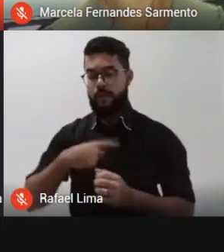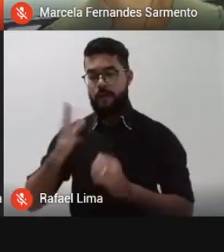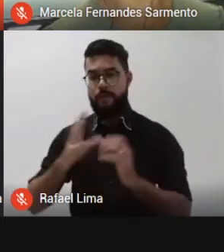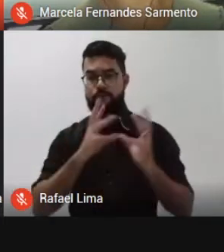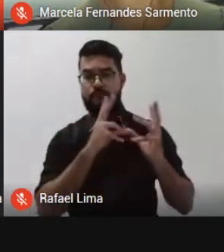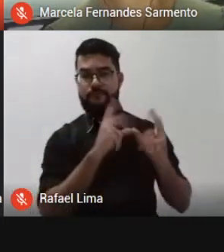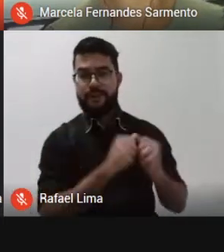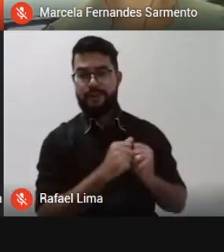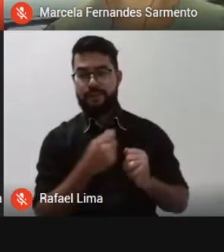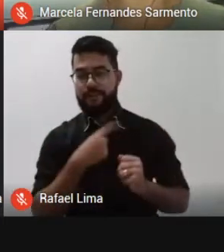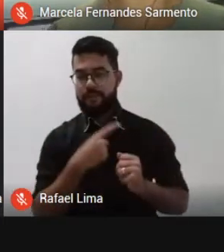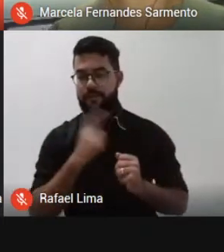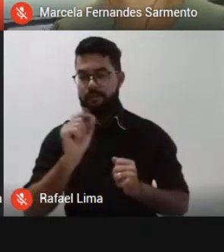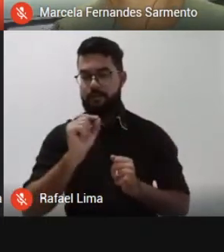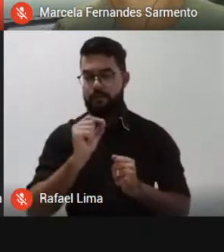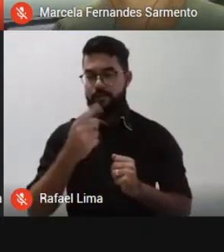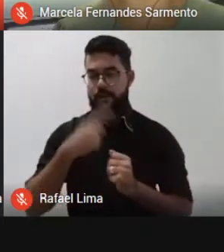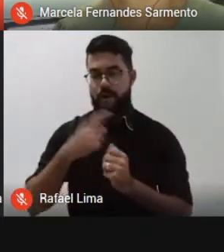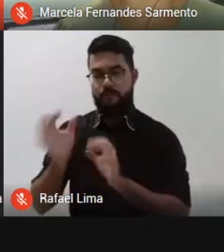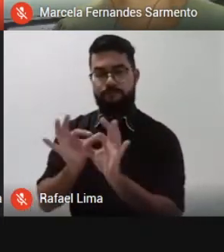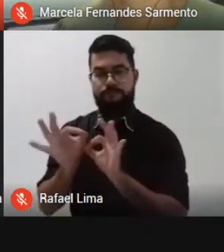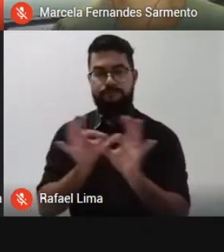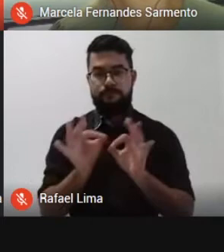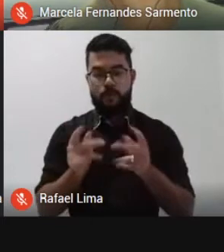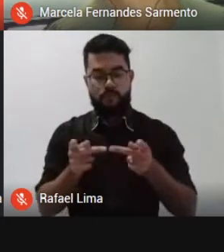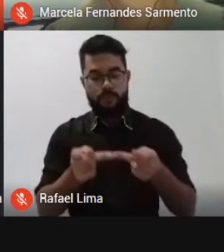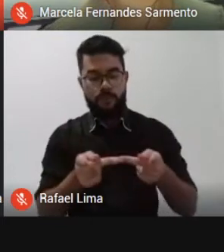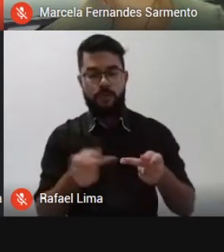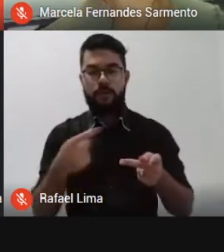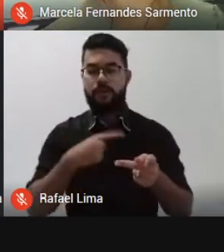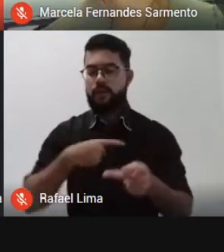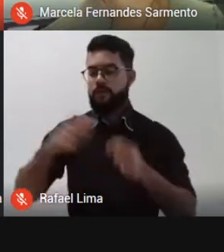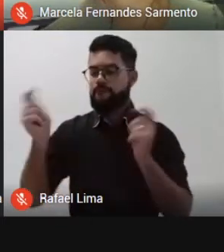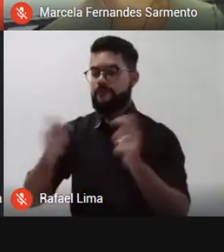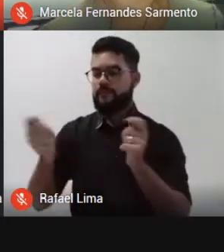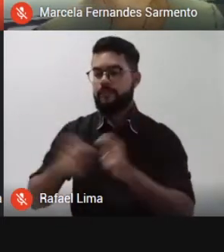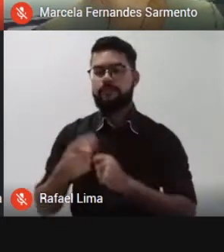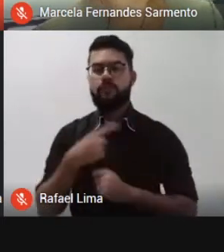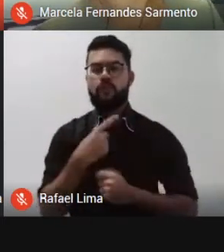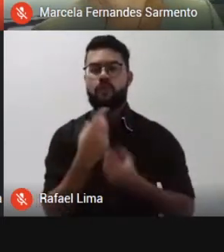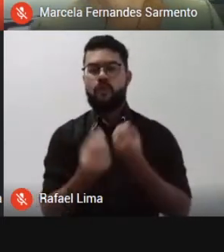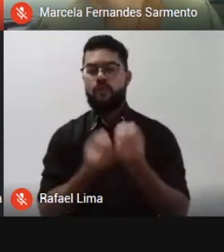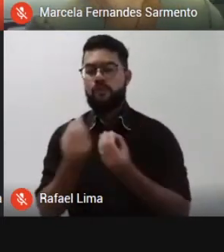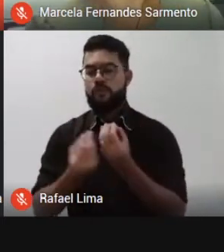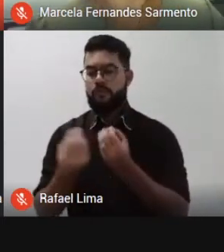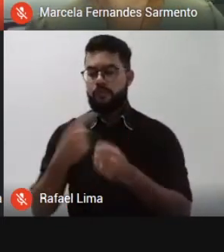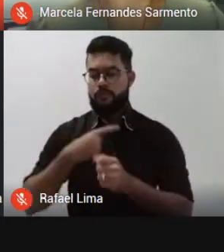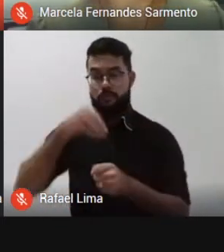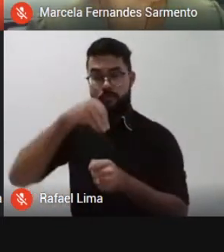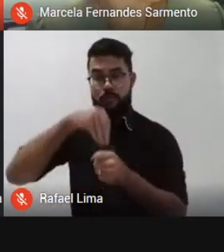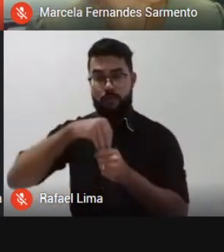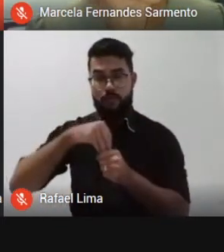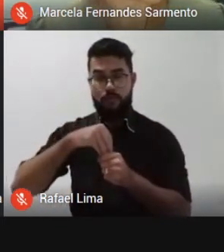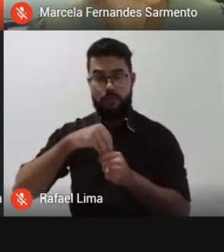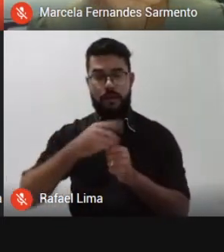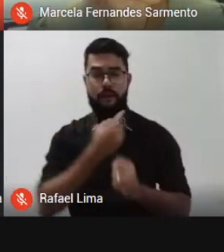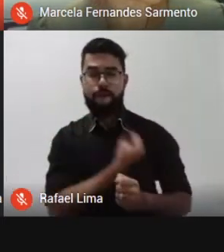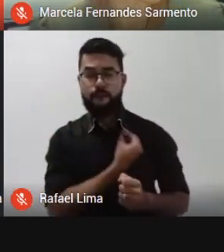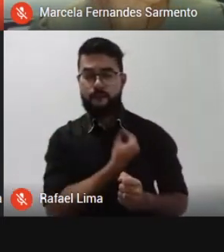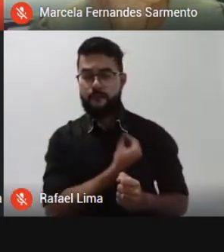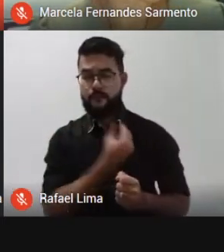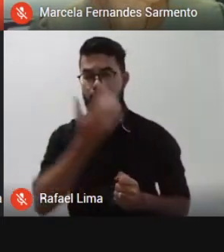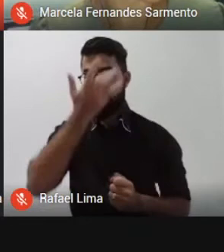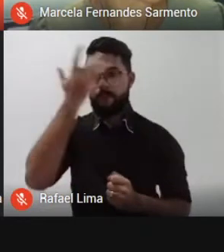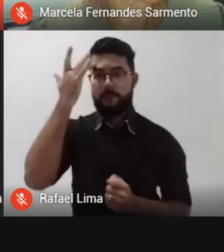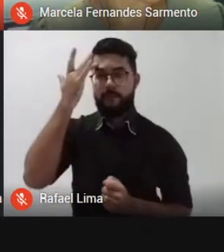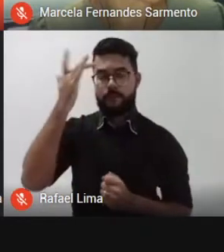espaços temporários, né, com o propósito de tornar possível a pausa na rotina para um descanso vida urbana. A gente sabe